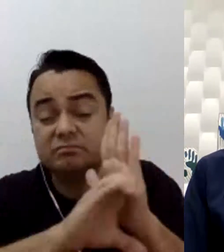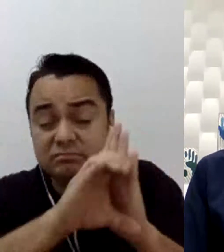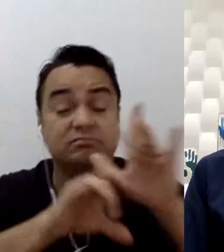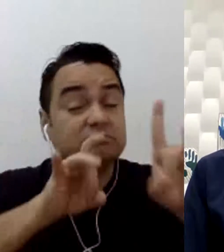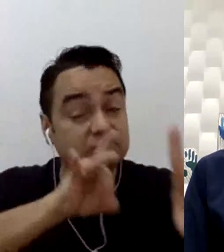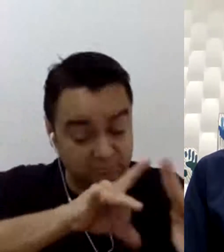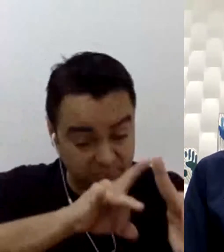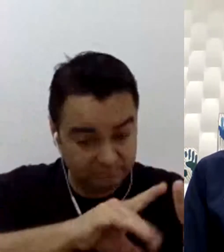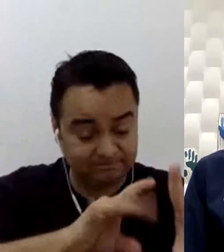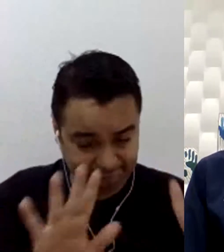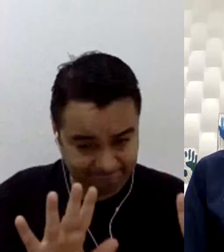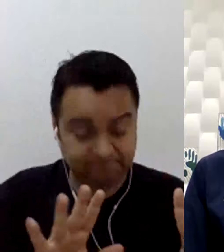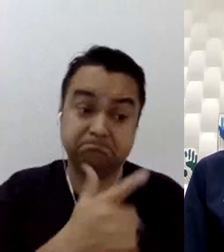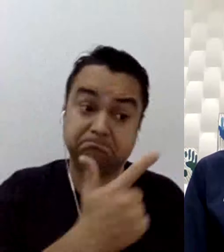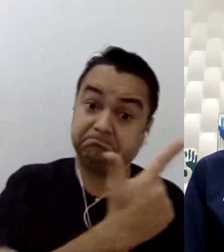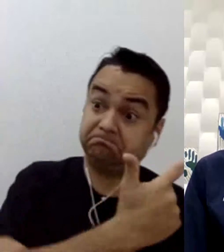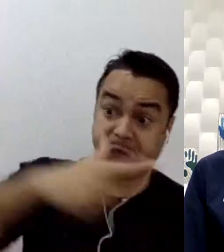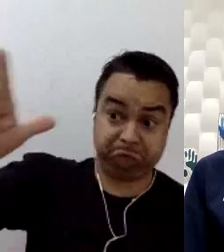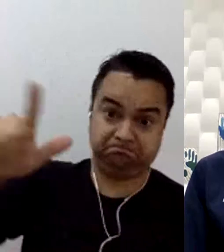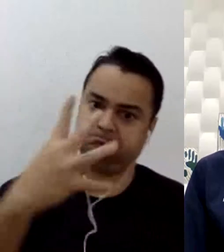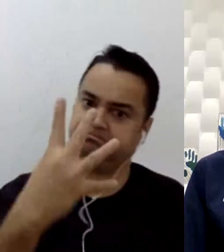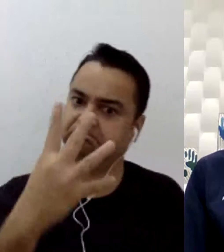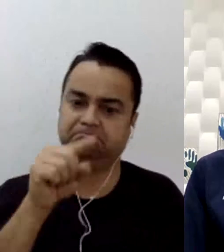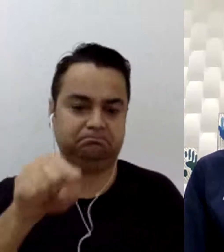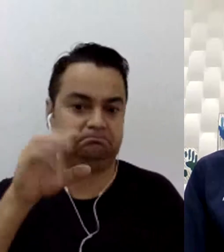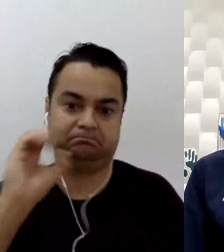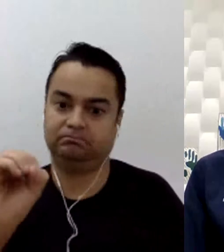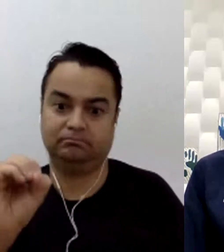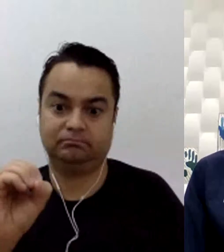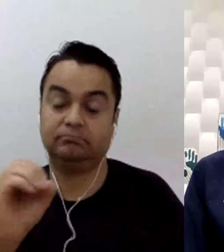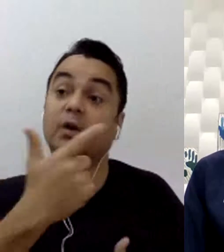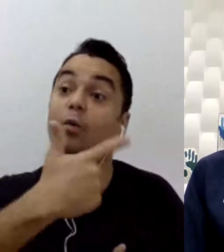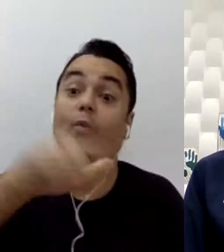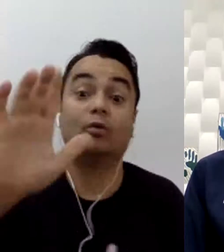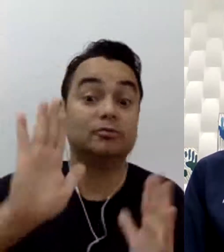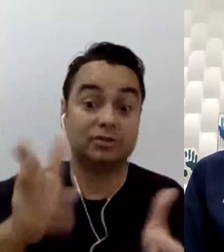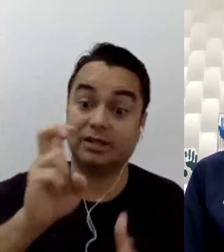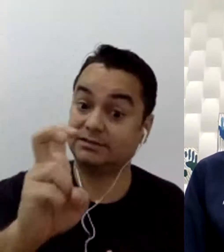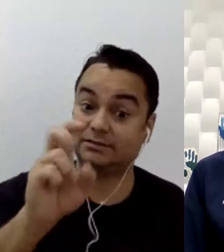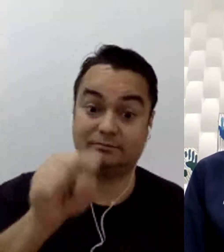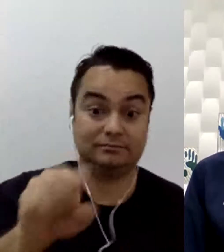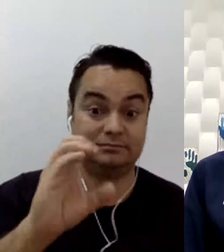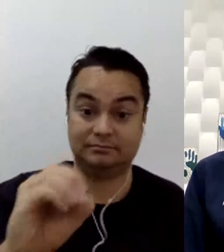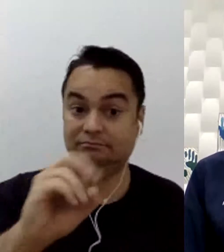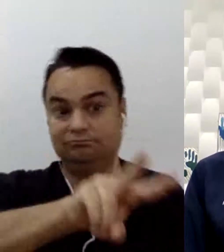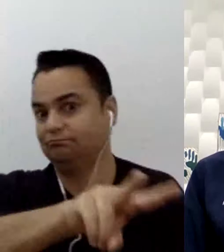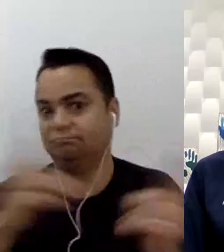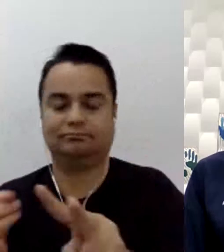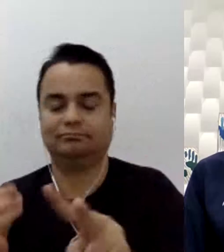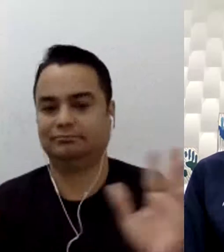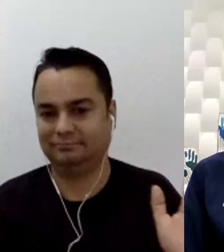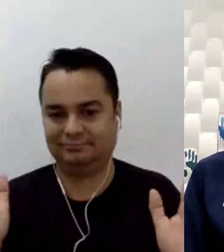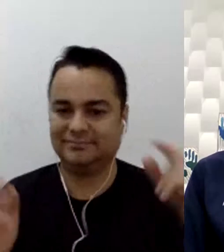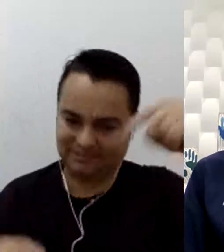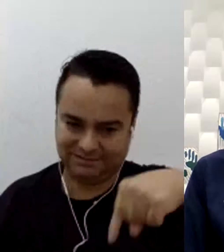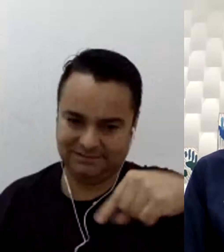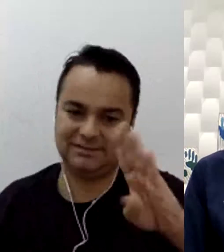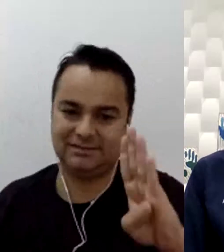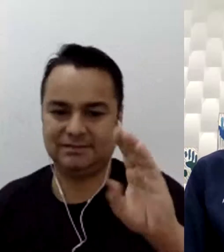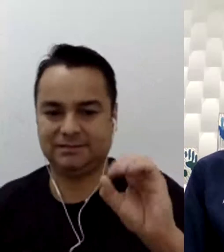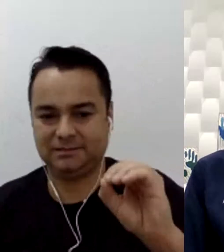né? E outras já estão no 4.0 e outras já estão migrando para o 5.0, que é o que nós aqui na Bosch fazemos,